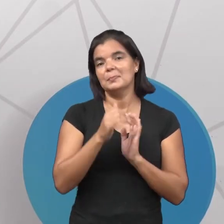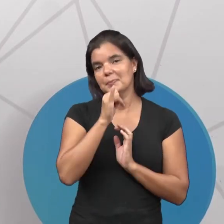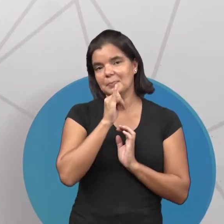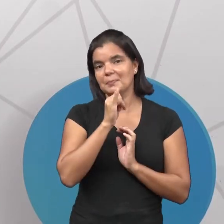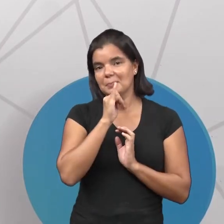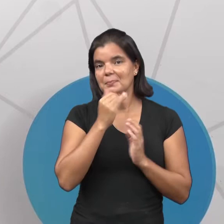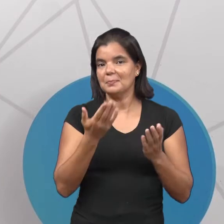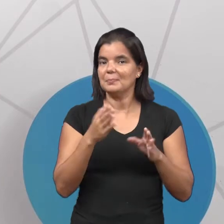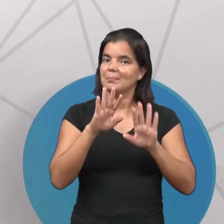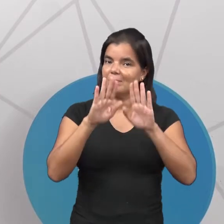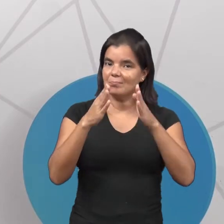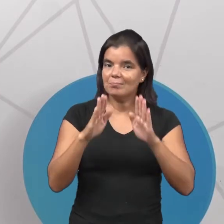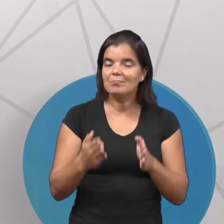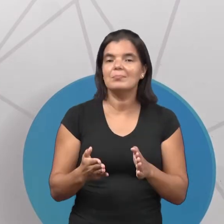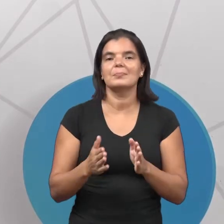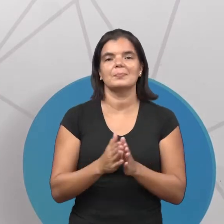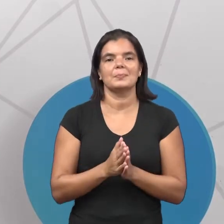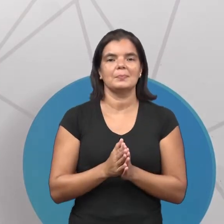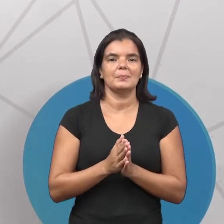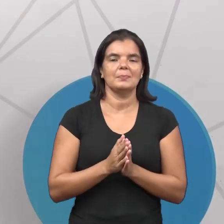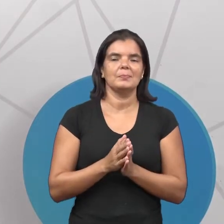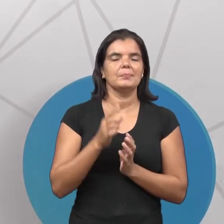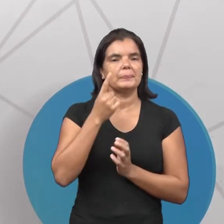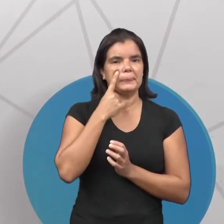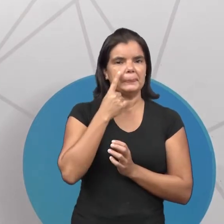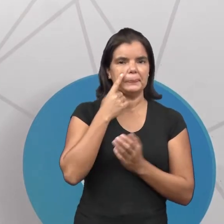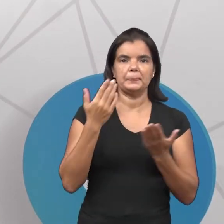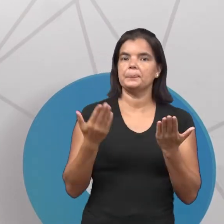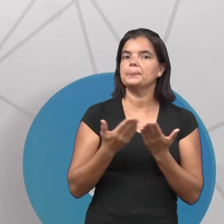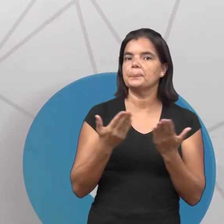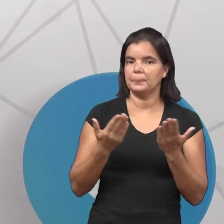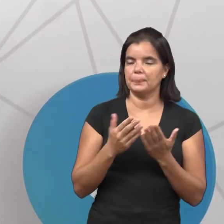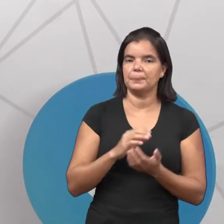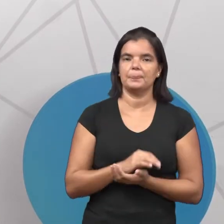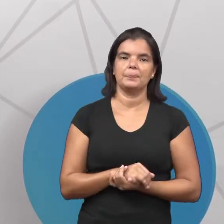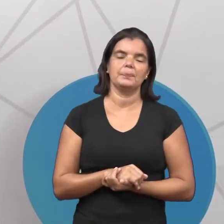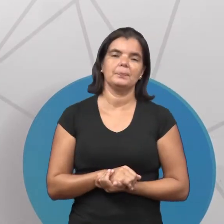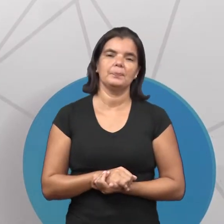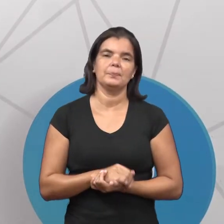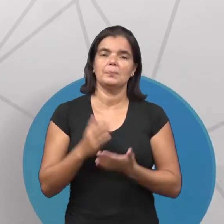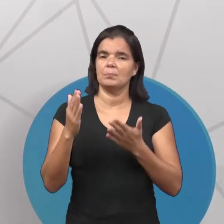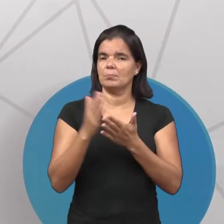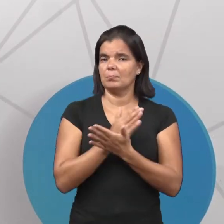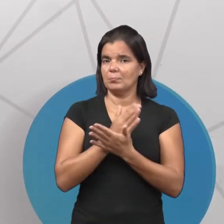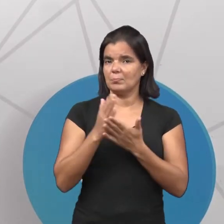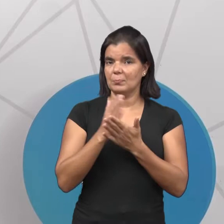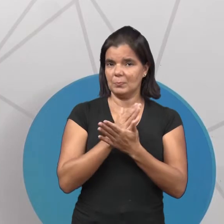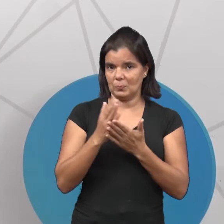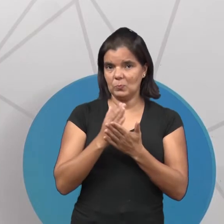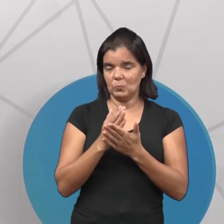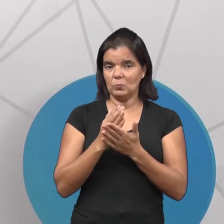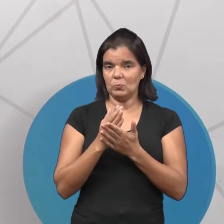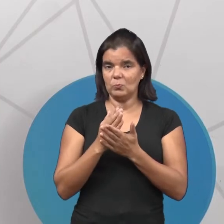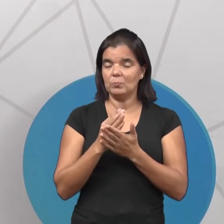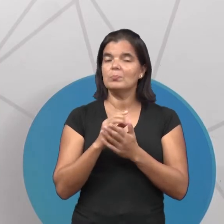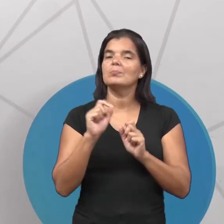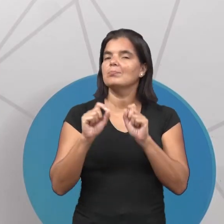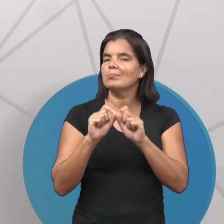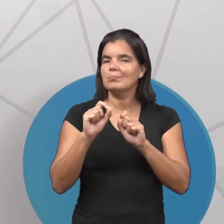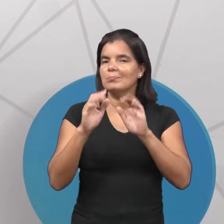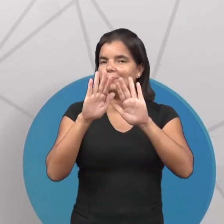exemplo. Gente, aí nós vamos ver agora algumas obras de arte